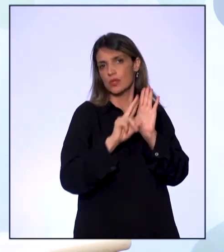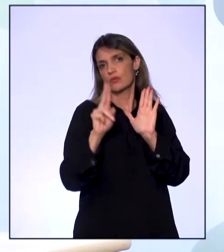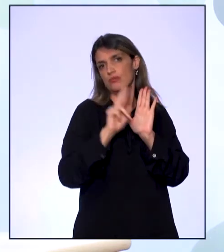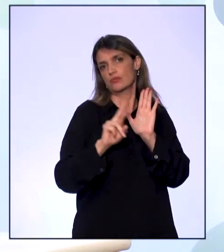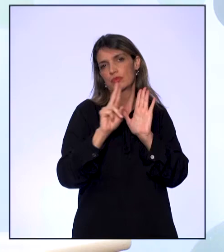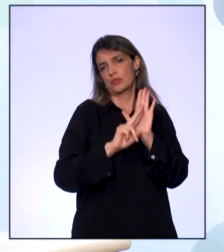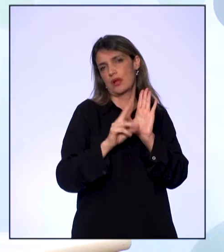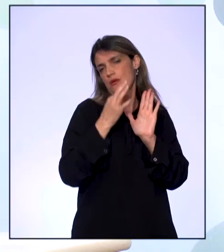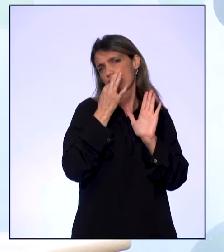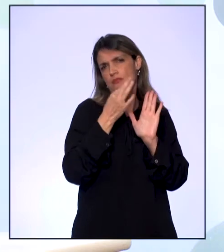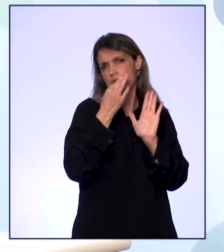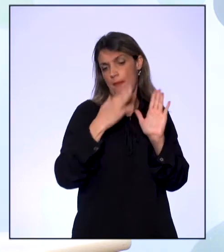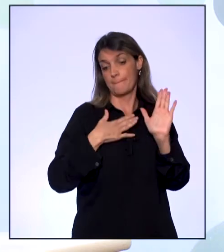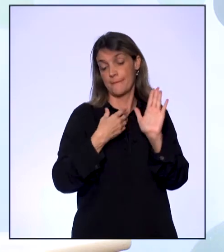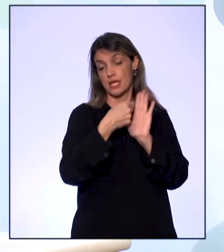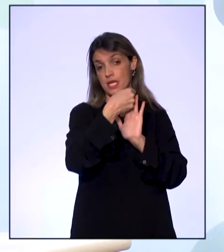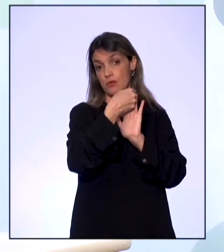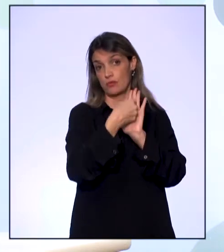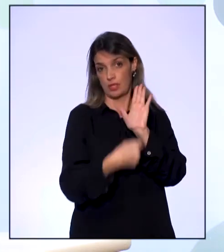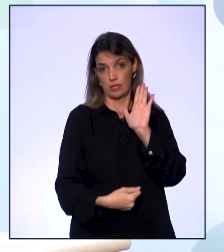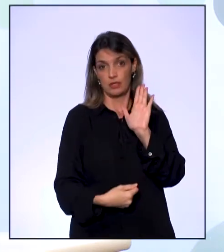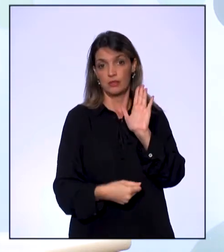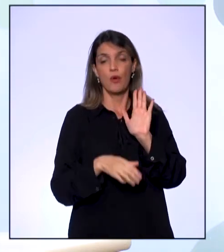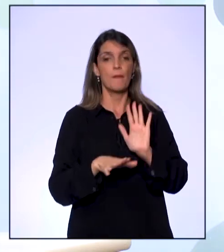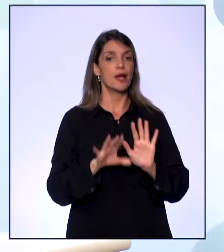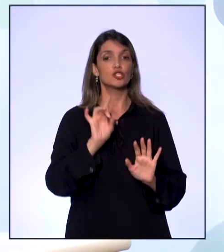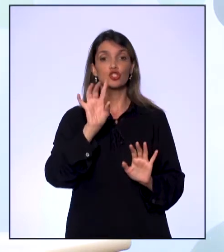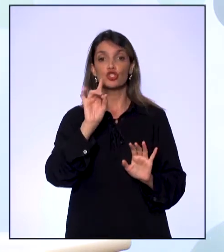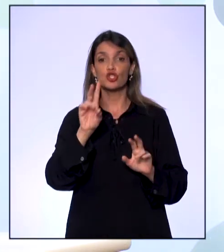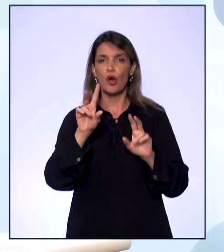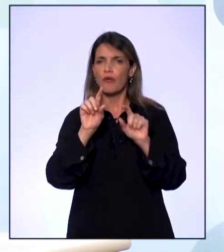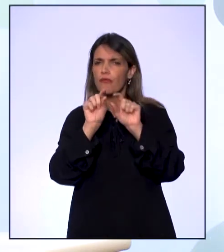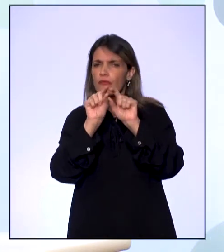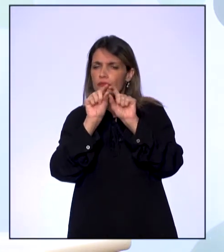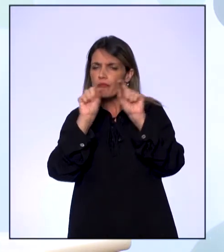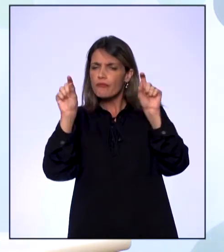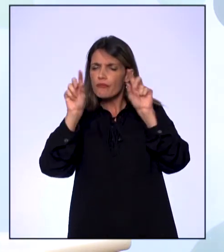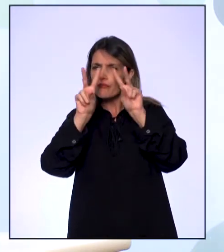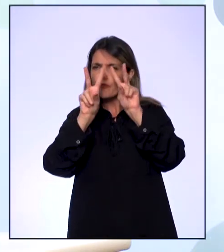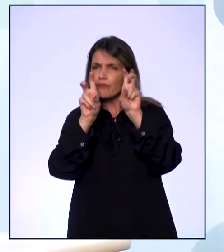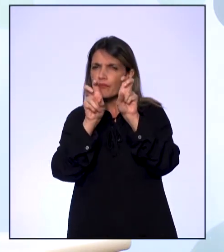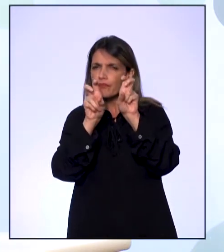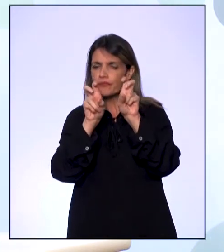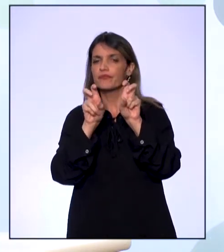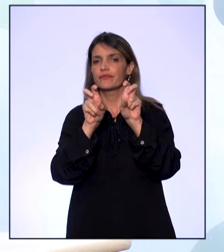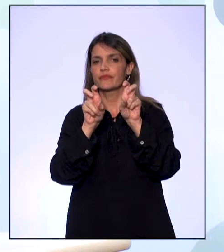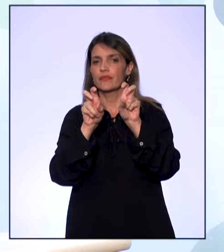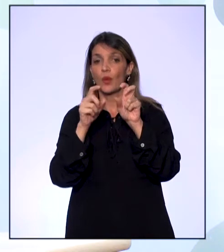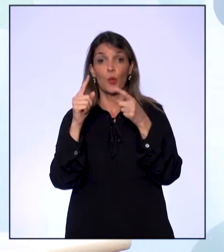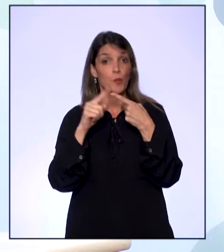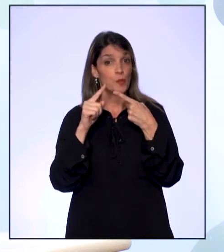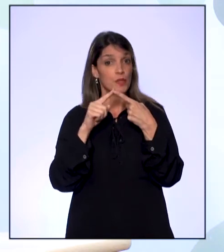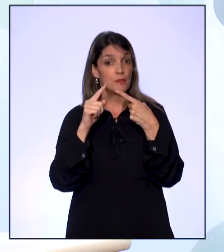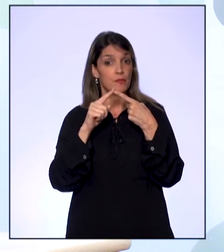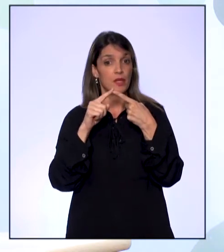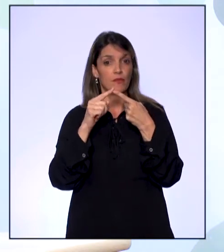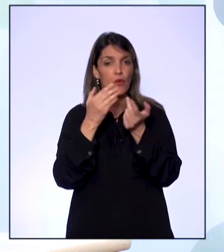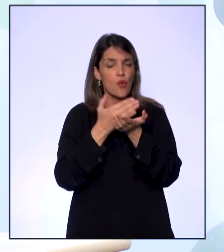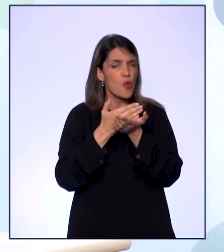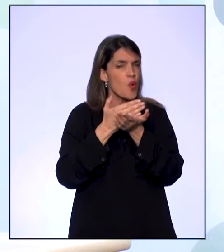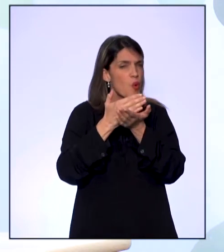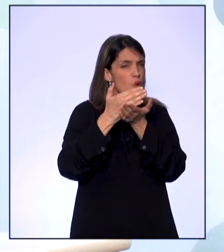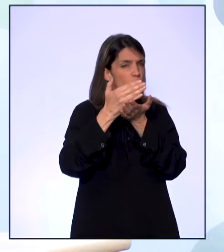minha tese. Mas a primeira coisa que você tinha que fazer lá era só elaborar a tese. É o primeiro parágrafo do seu texto argumentativo. Então você vai começar